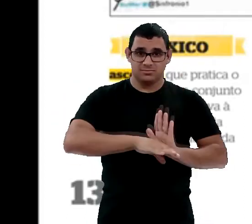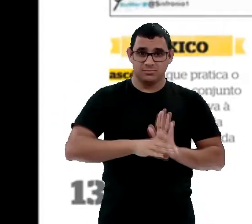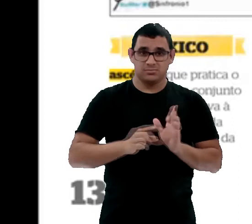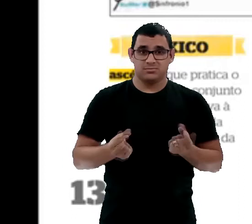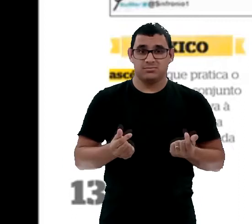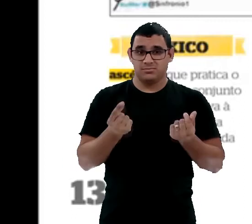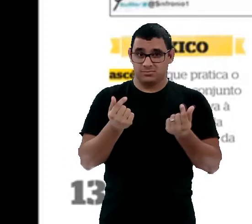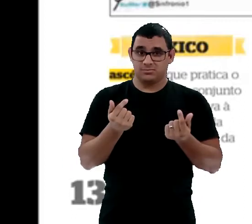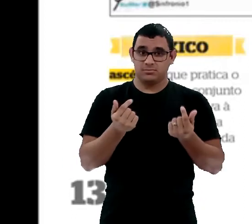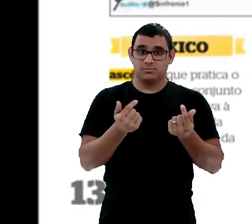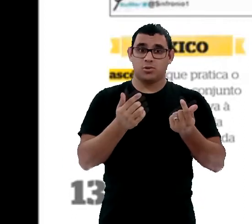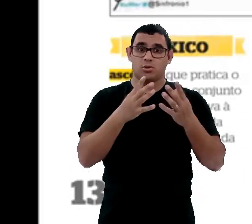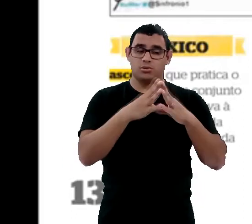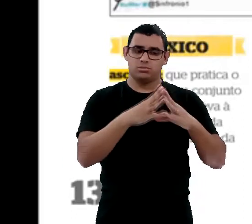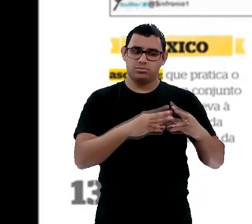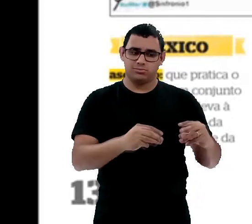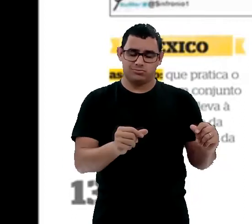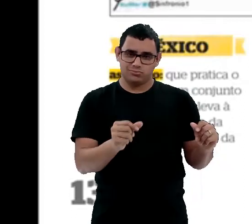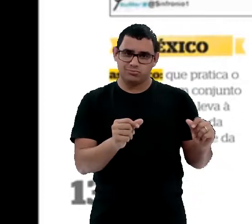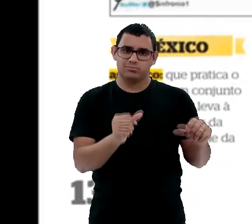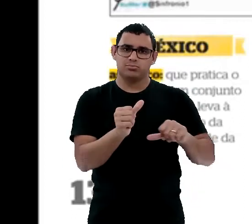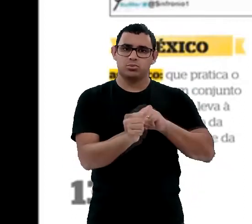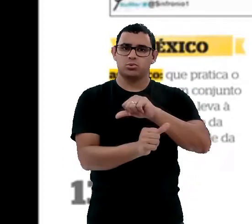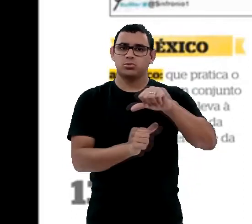Porém, com o passar do tempo,